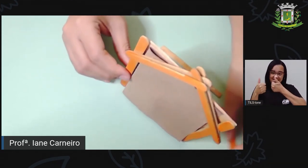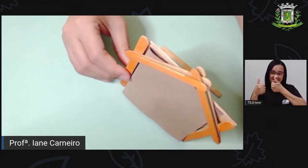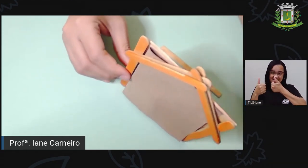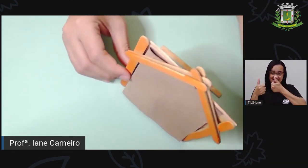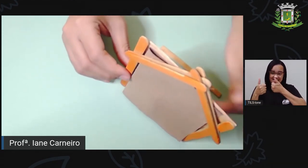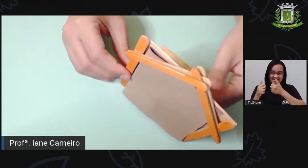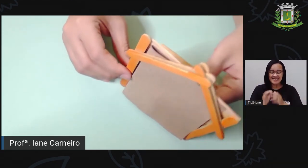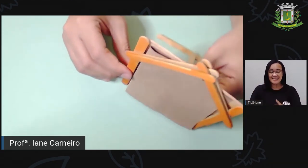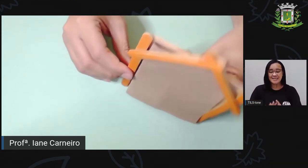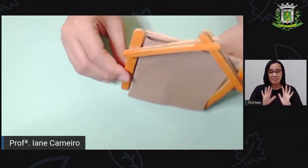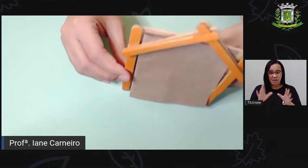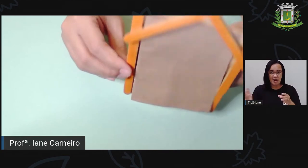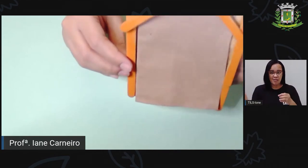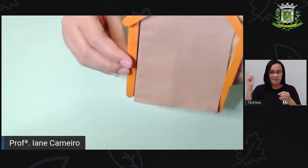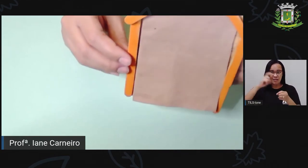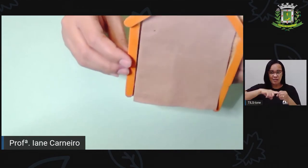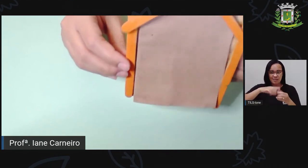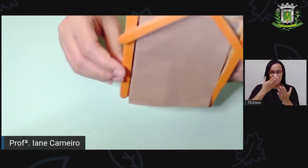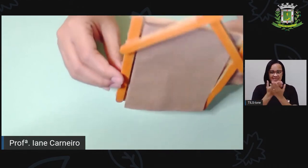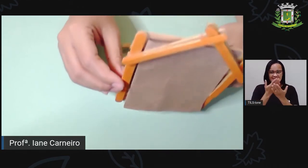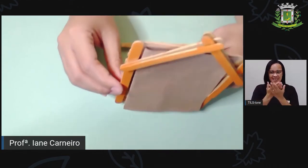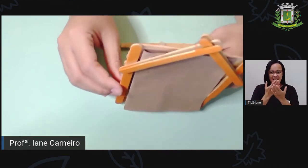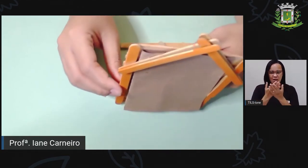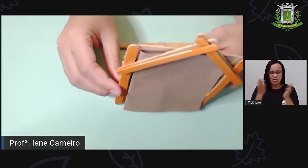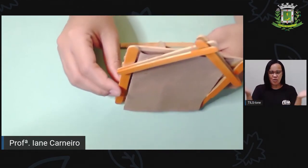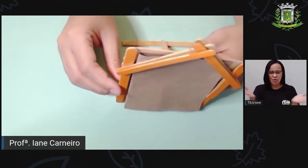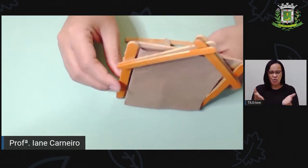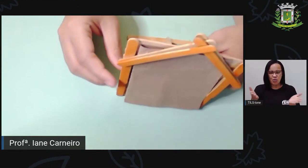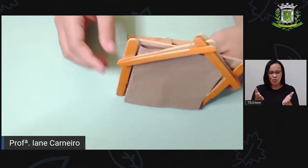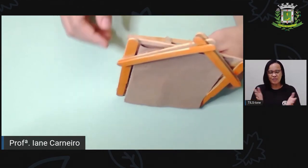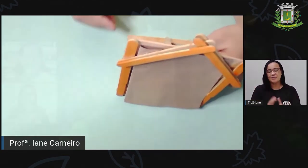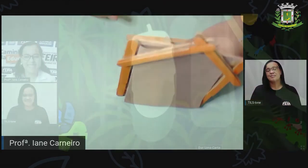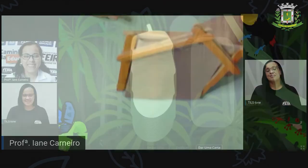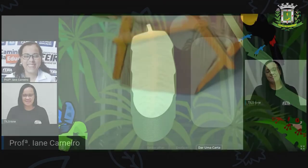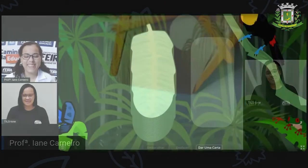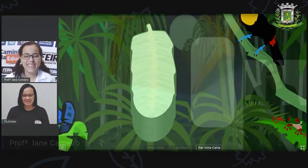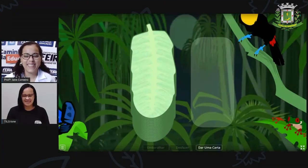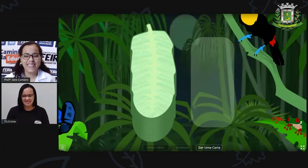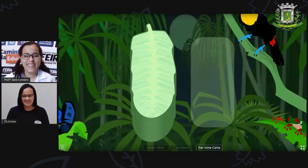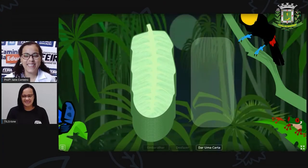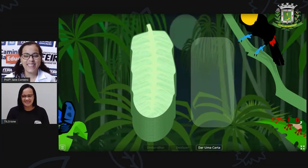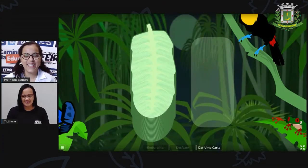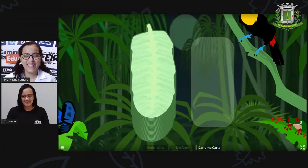Vamos voltar lá para a gente concluir nossa aula de hoje? Vamos?